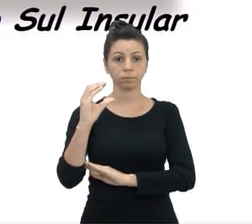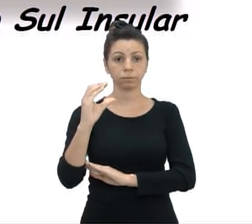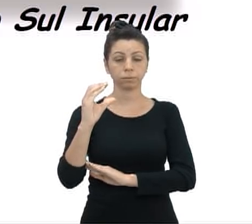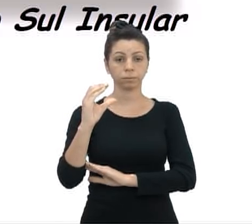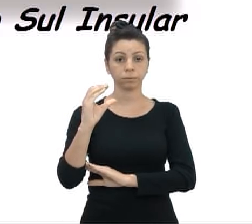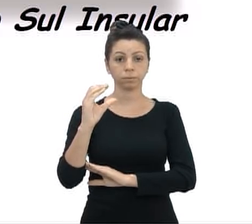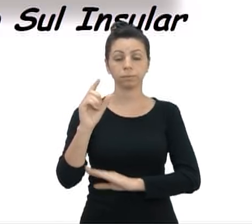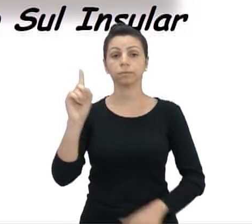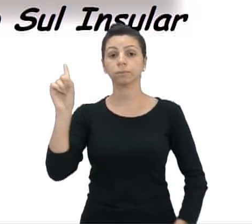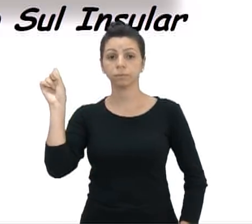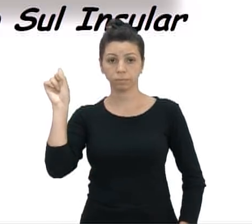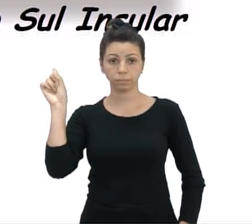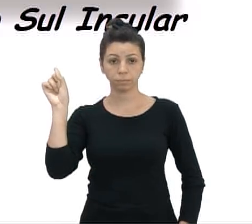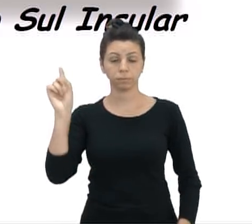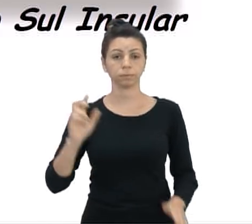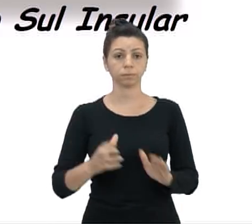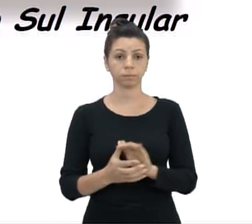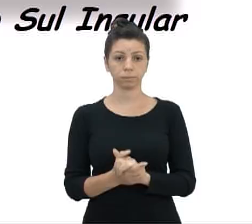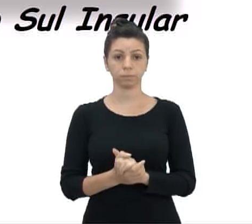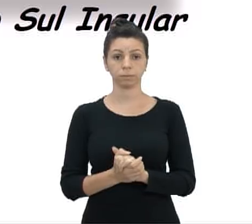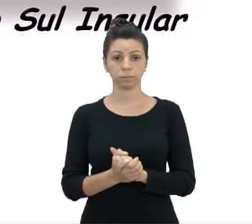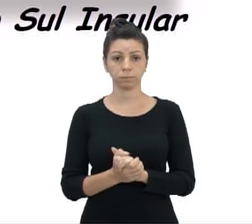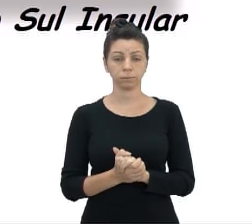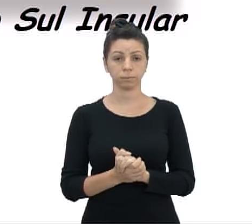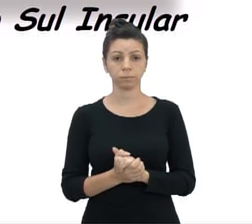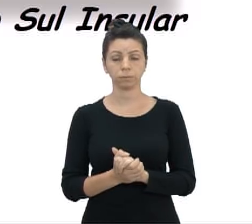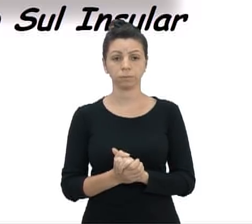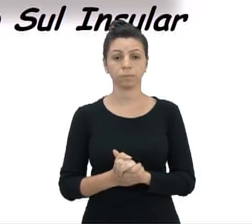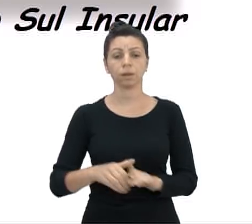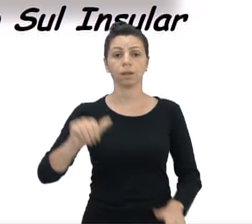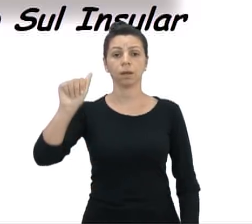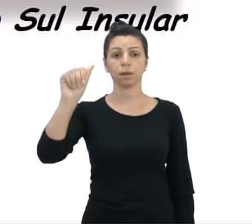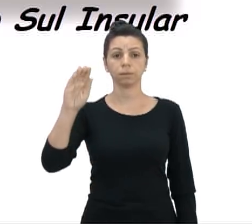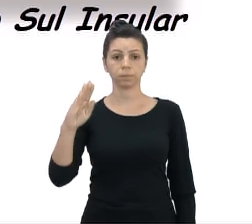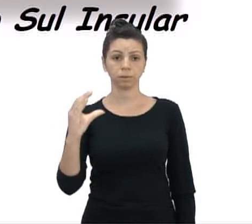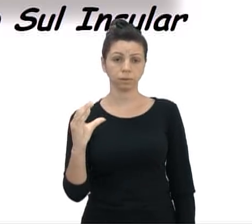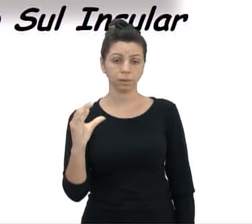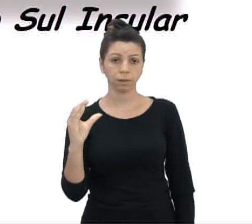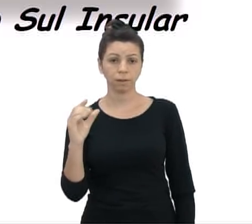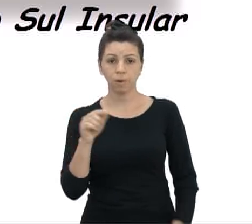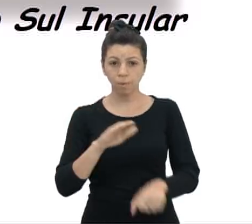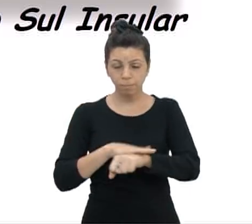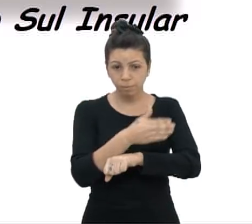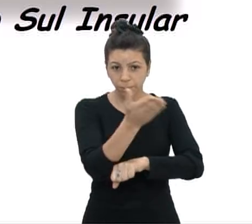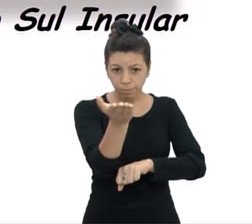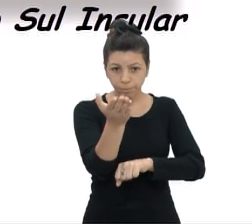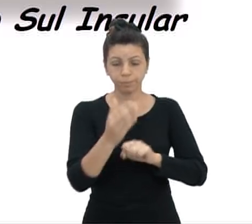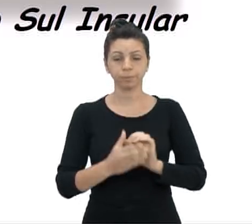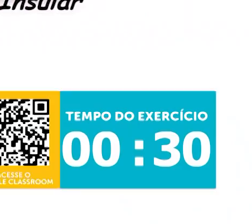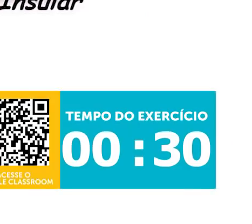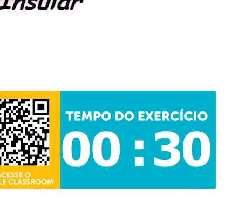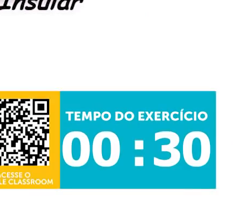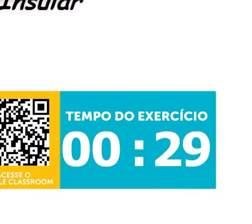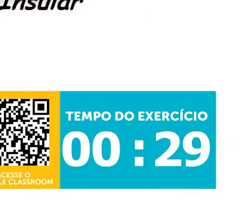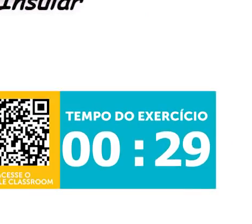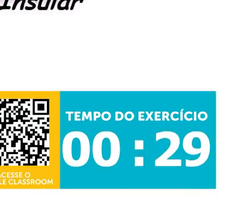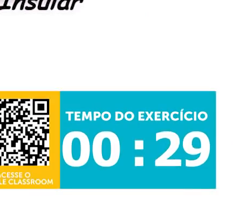Sul continental e América do Sul insular. Letra A, letra B ou letra C? Vai lá.